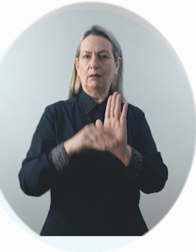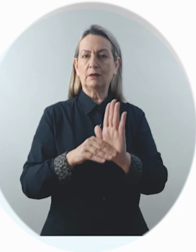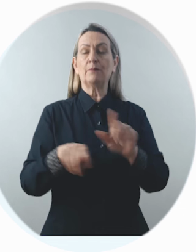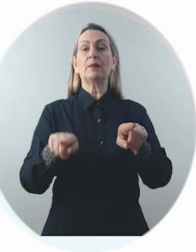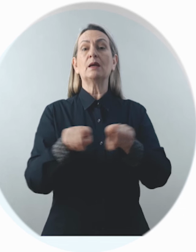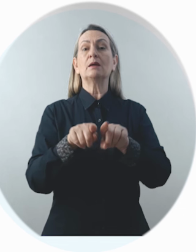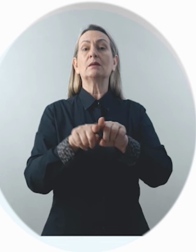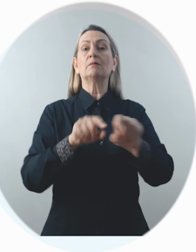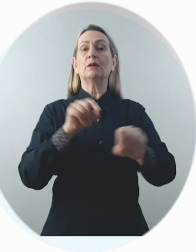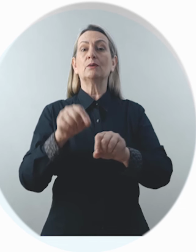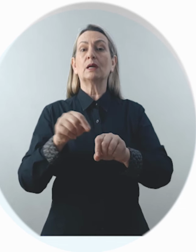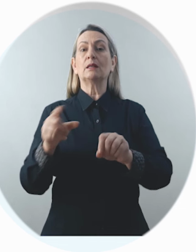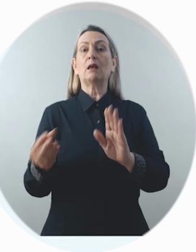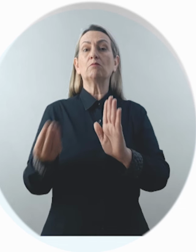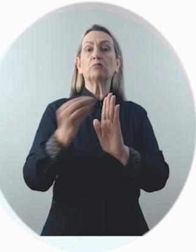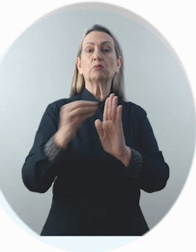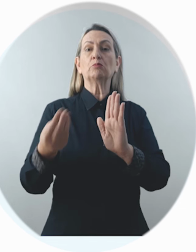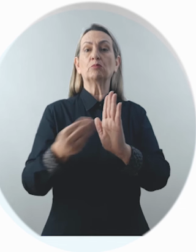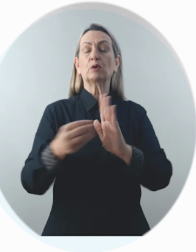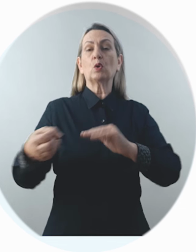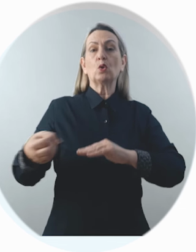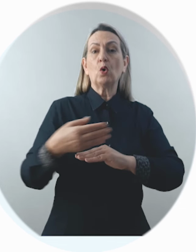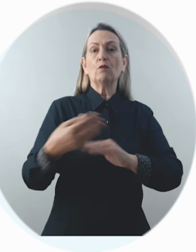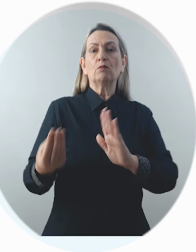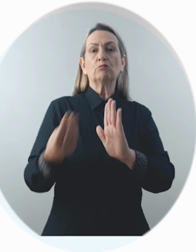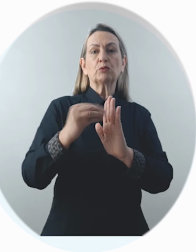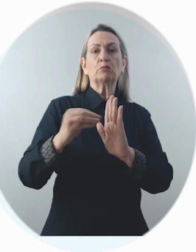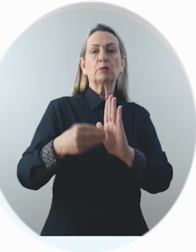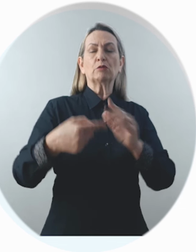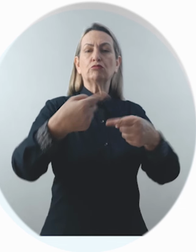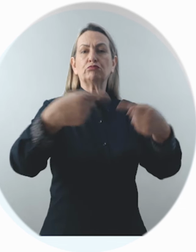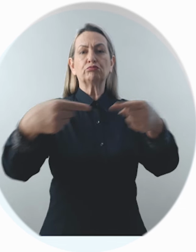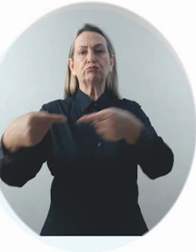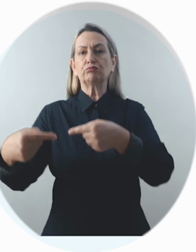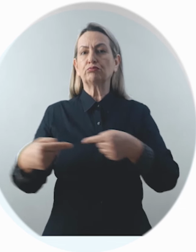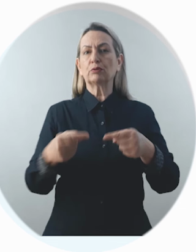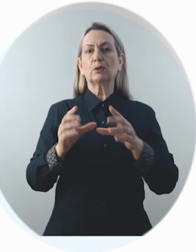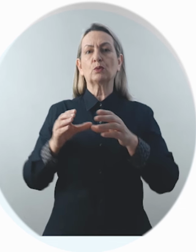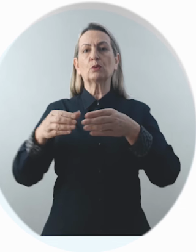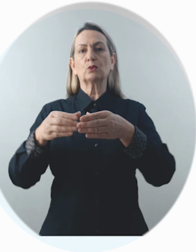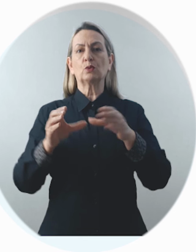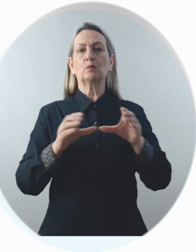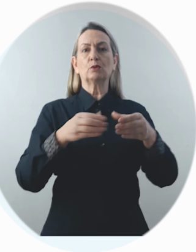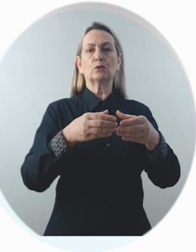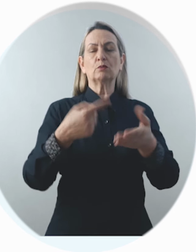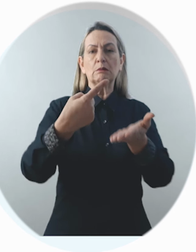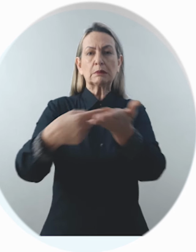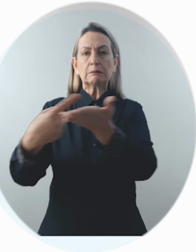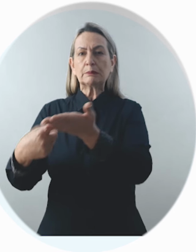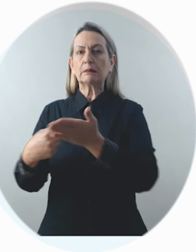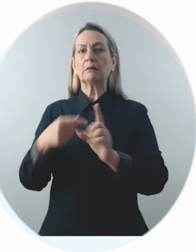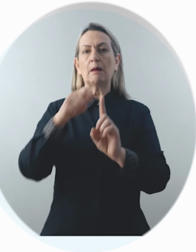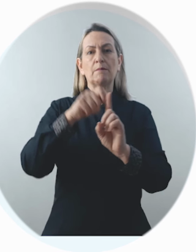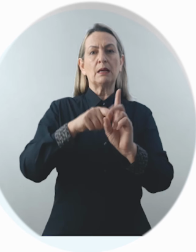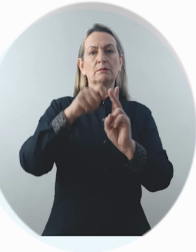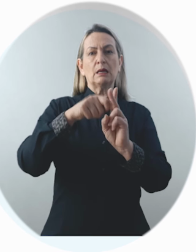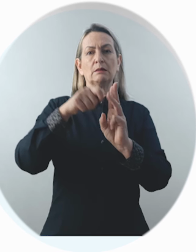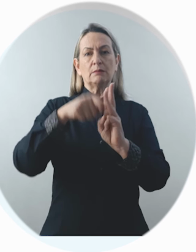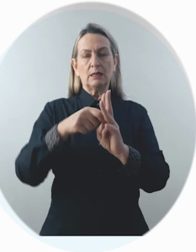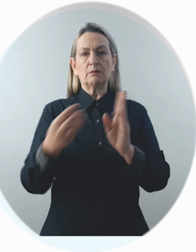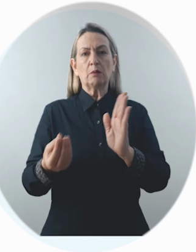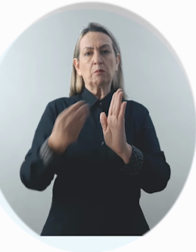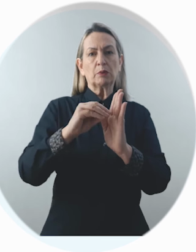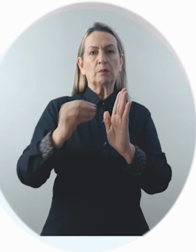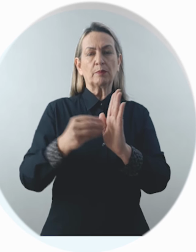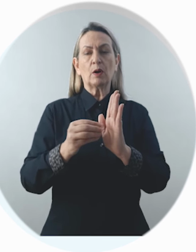de ação e as devidas atualizações que foram sendo feitas nas discussões que os conselhos estabelecem